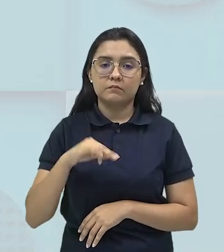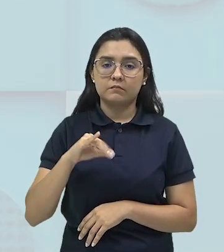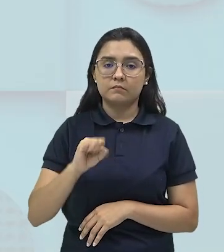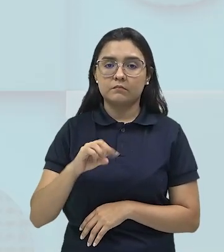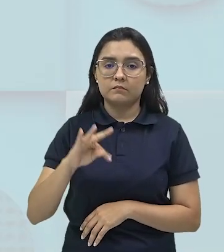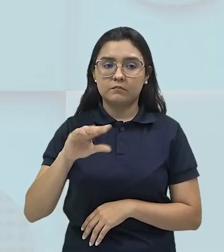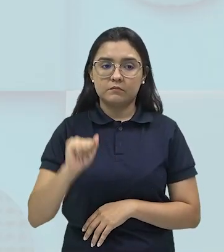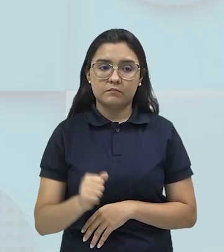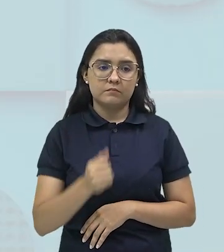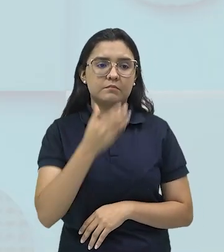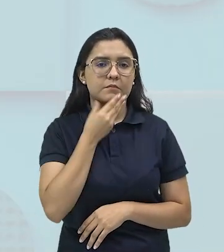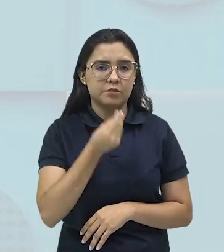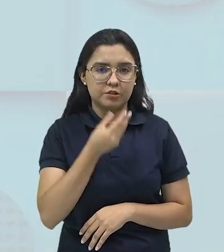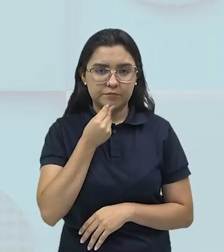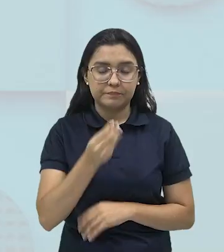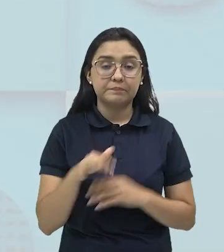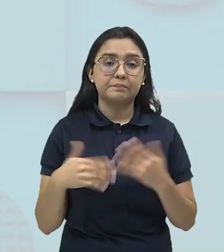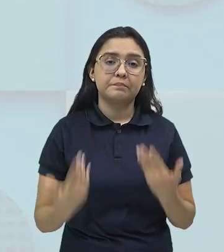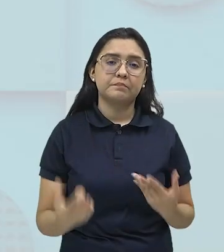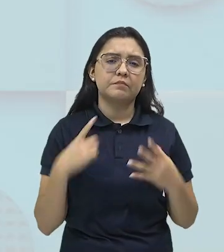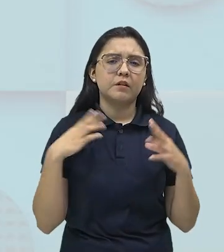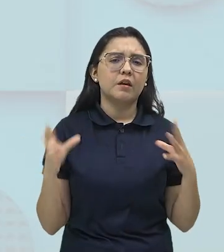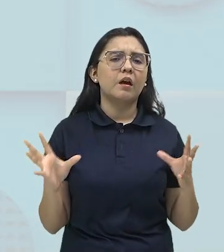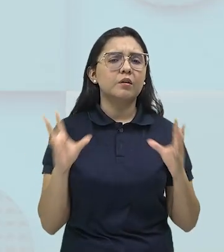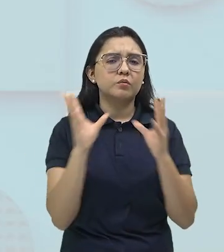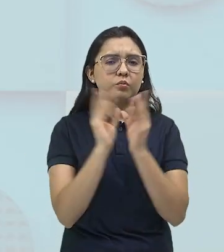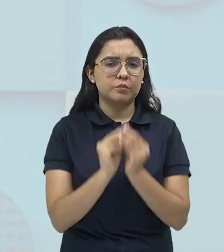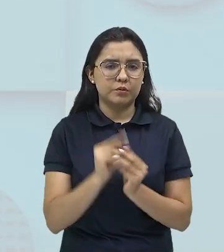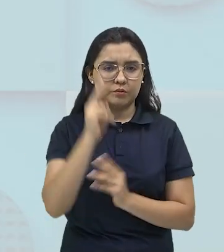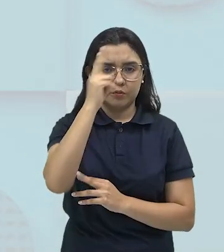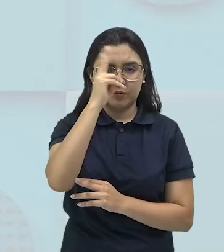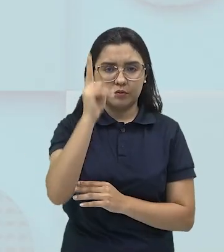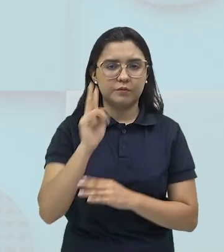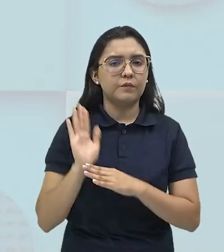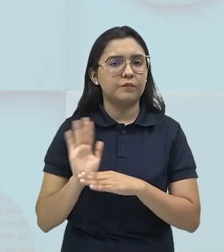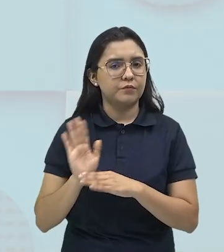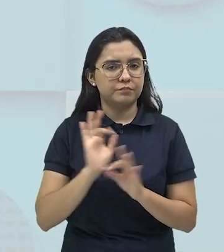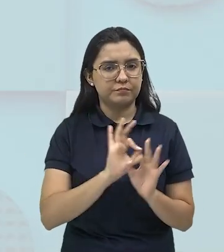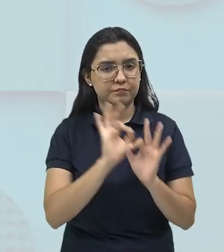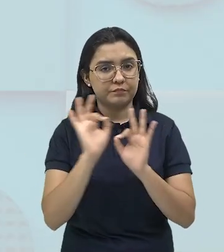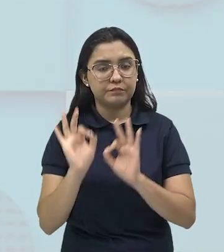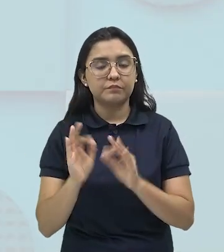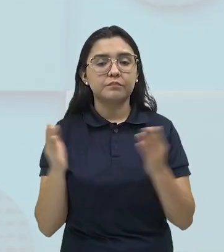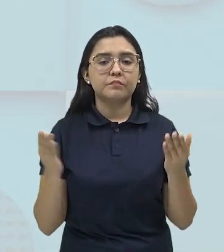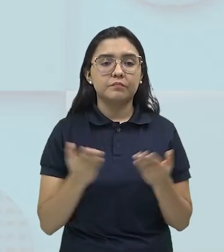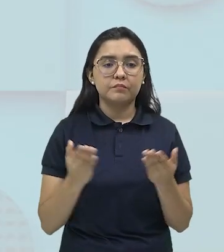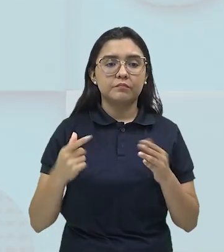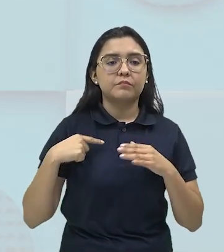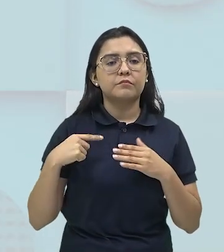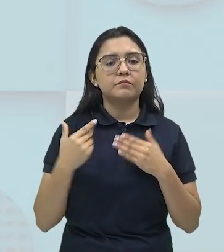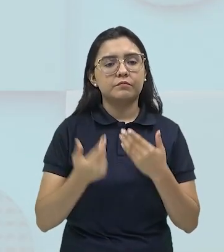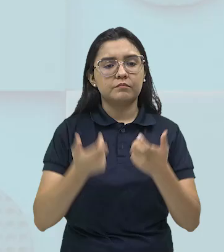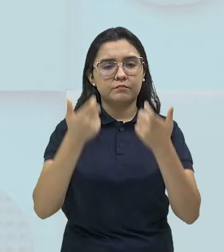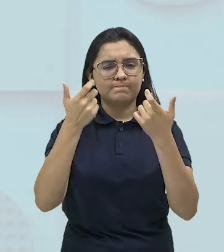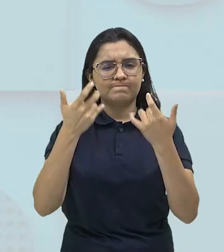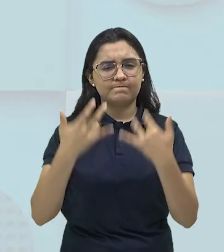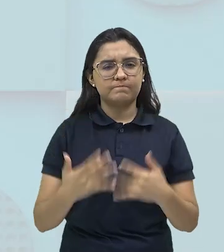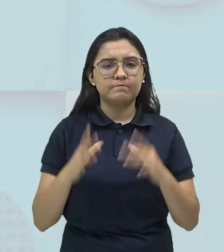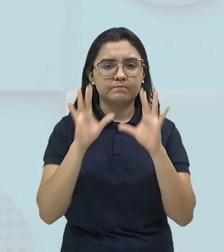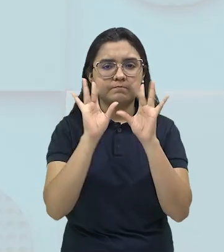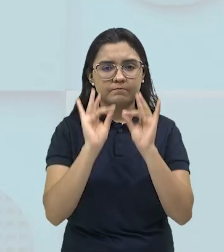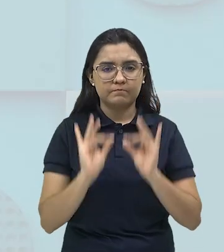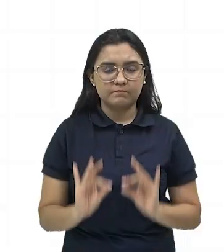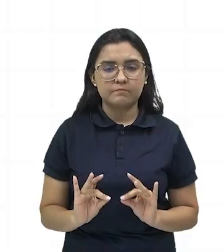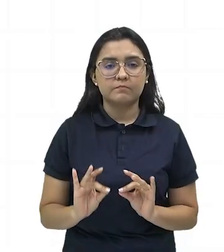de forma bem resumida mesmo, a história contada nesse vídeo. E então a gente vai entrar com maiores detalhes, a respeito dessa